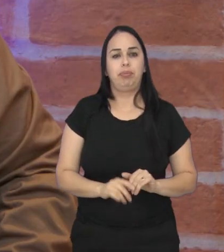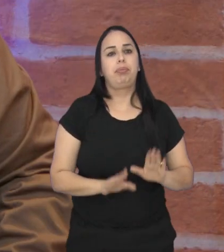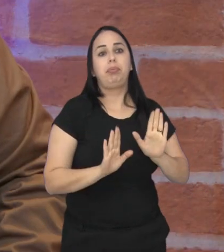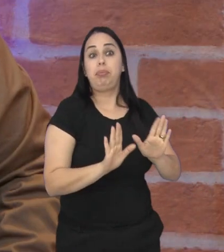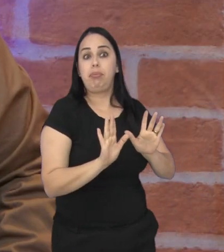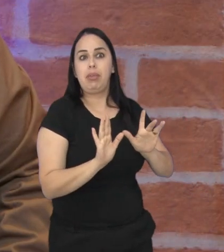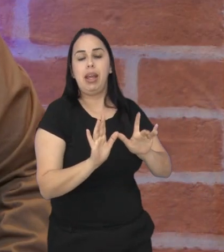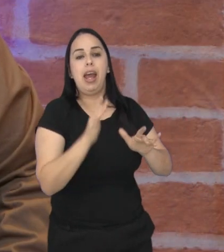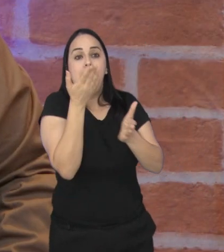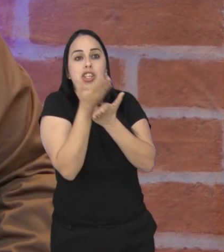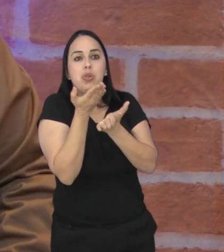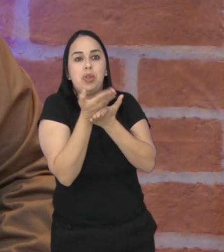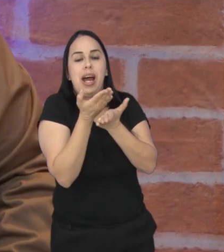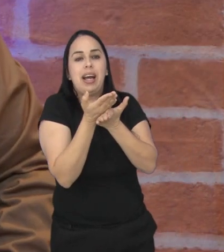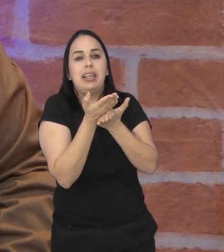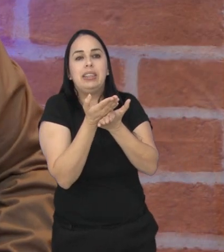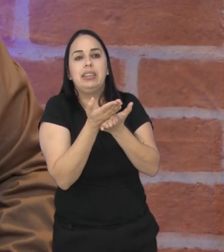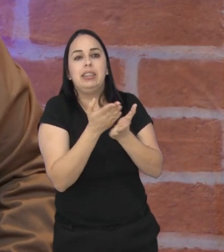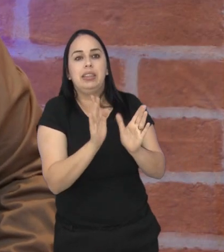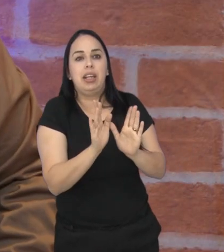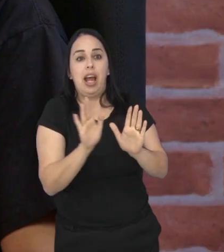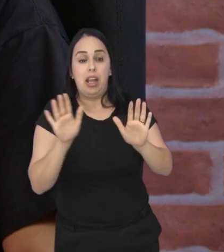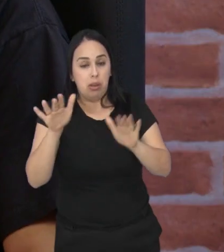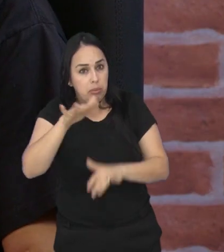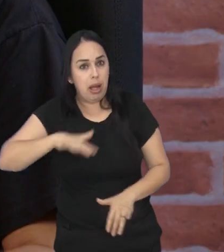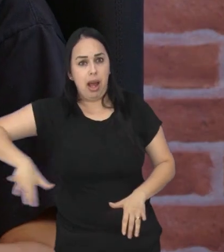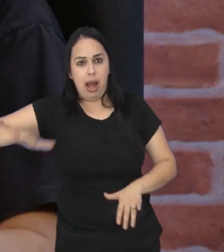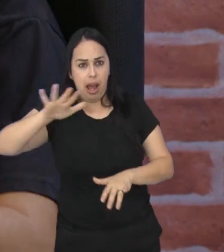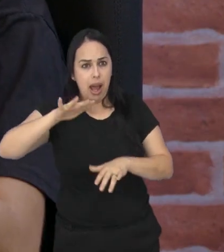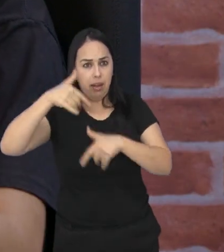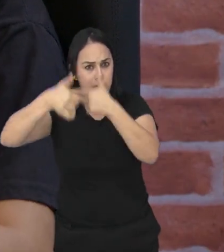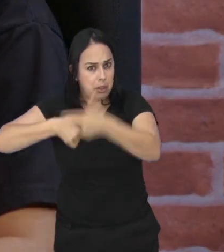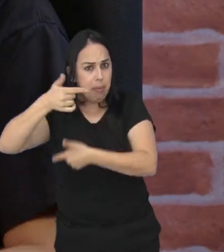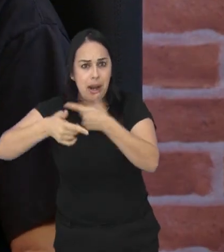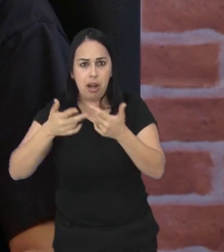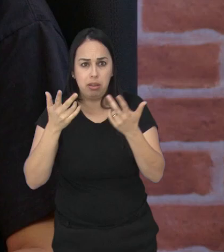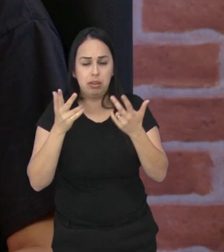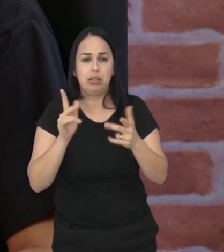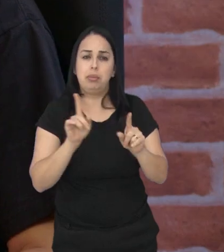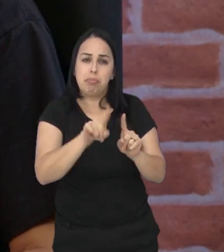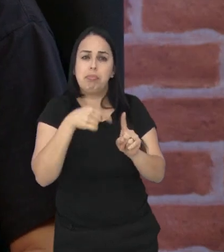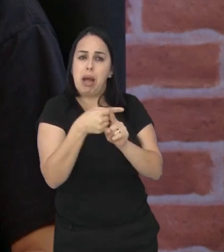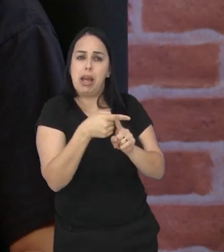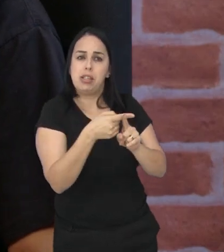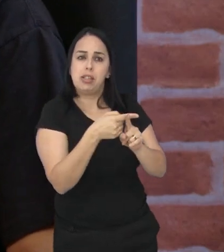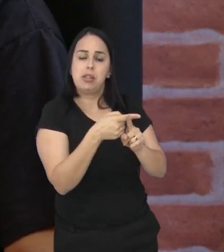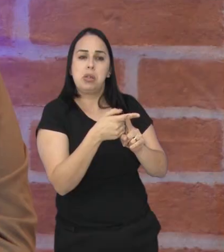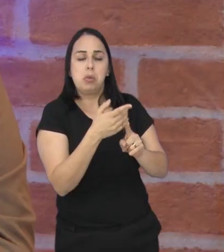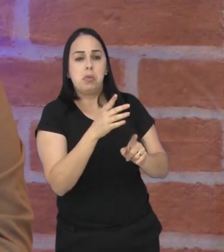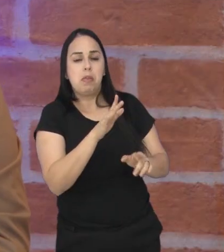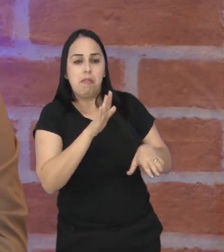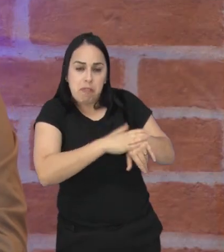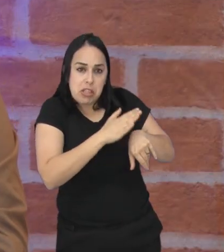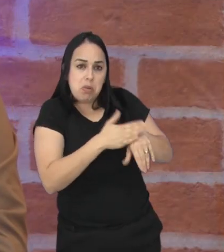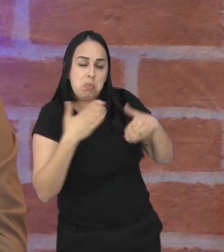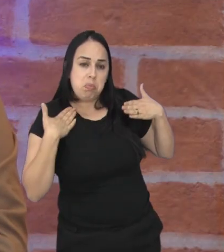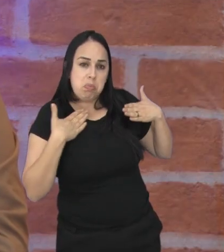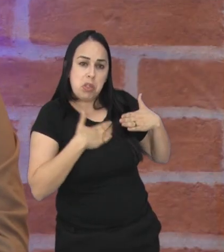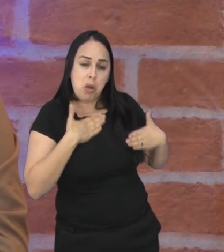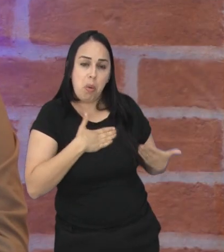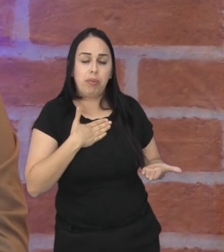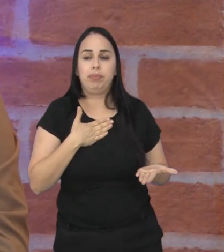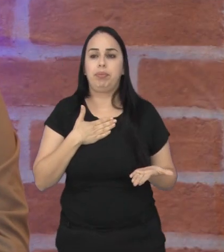ser alguém na vida, ele não falava da música. No mercado profissional, tipo, vai ter um trabalho e ter um hobby. Mas isso é uma coisa bizarra. A maioria das